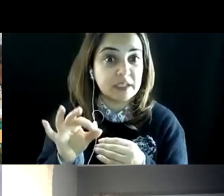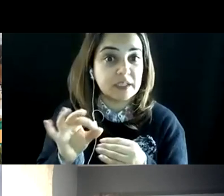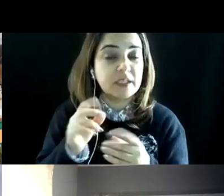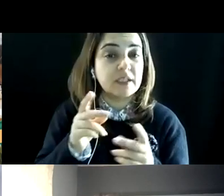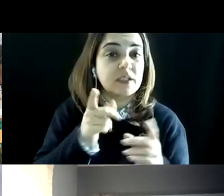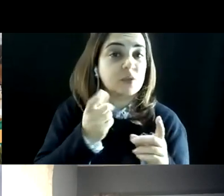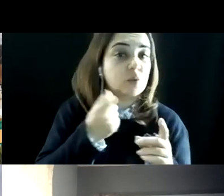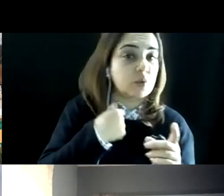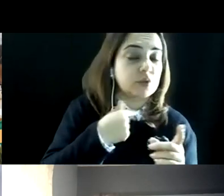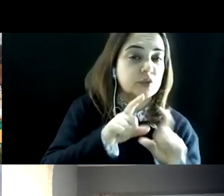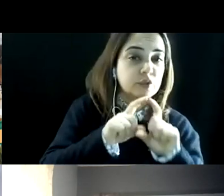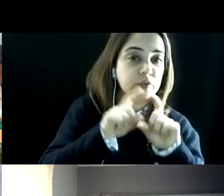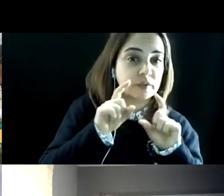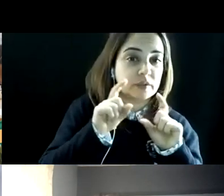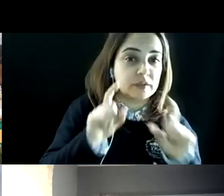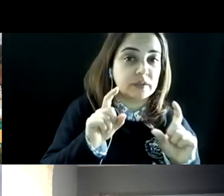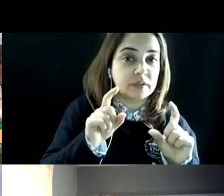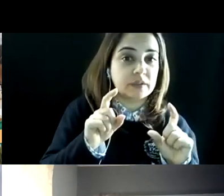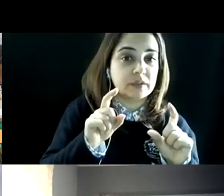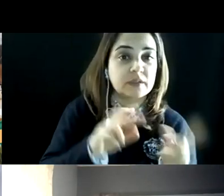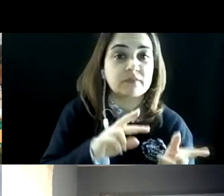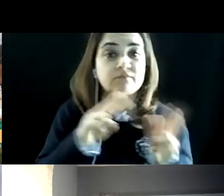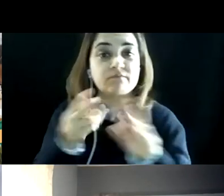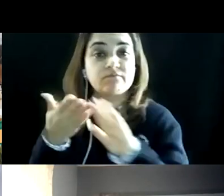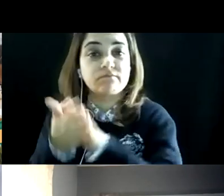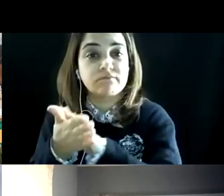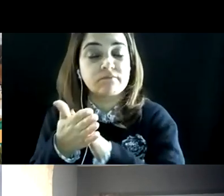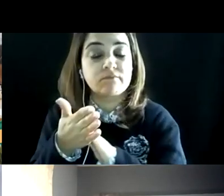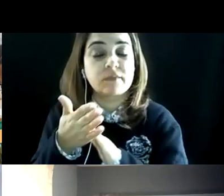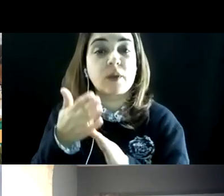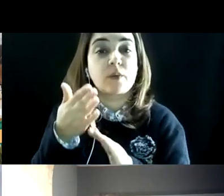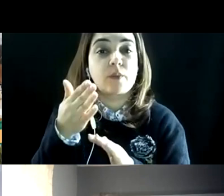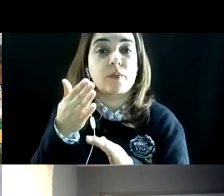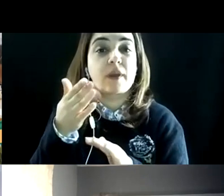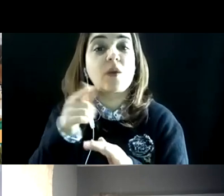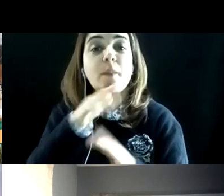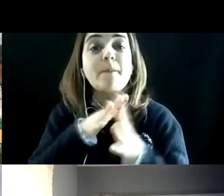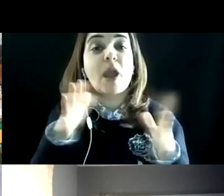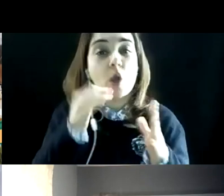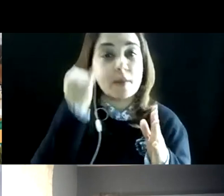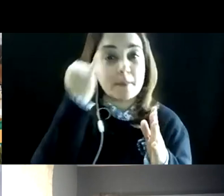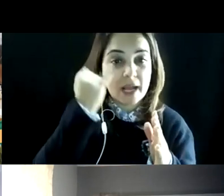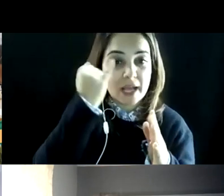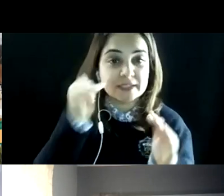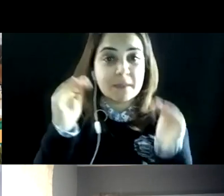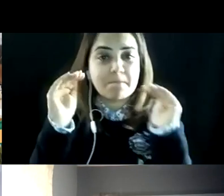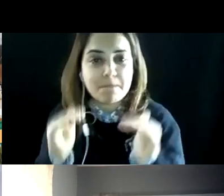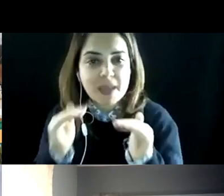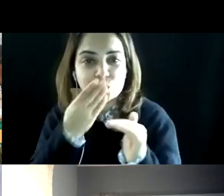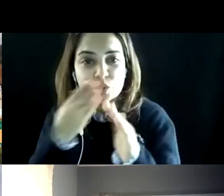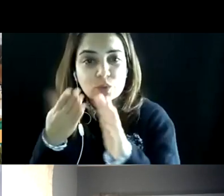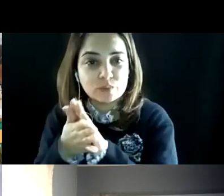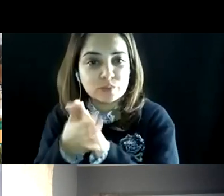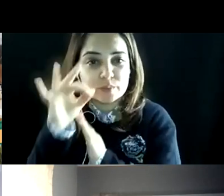ensino profissional para o ensino superior é Bragança, e o distrito em que há menos é Lisboa. Portanto, eu penso que não tem nada a ver, isto não tem nada a